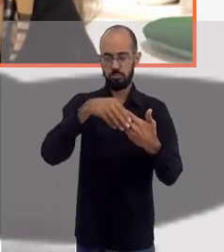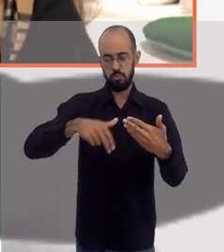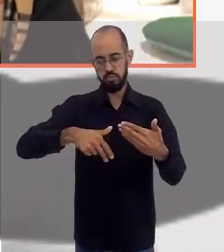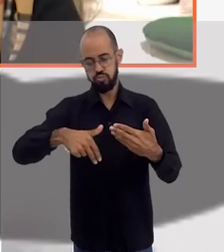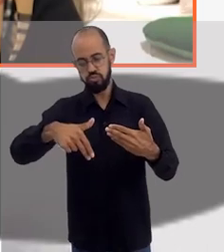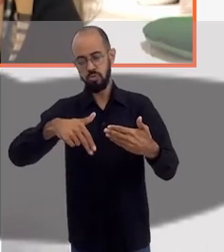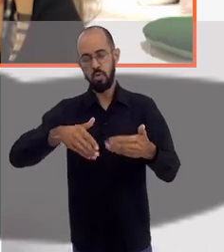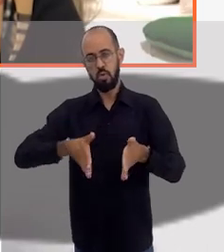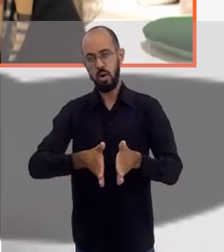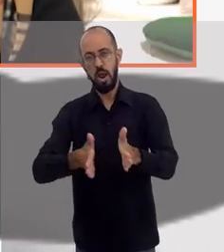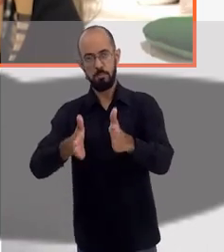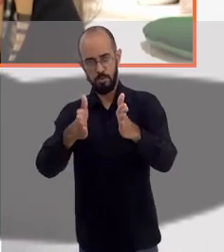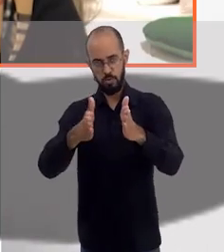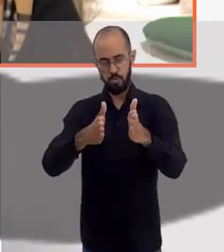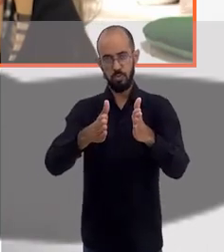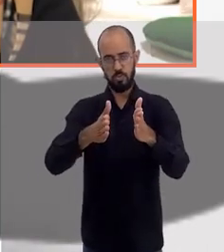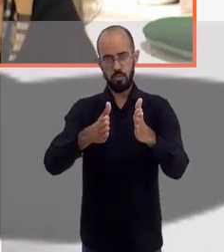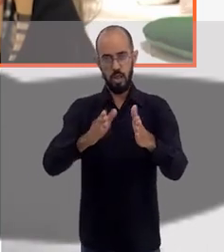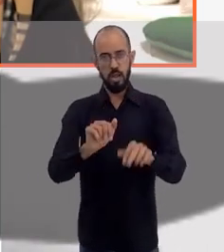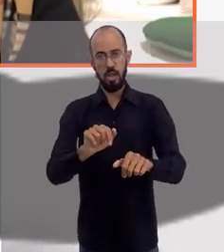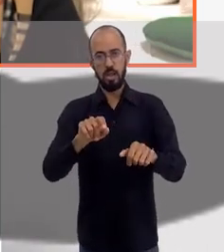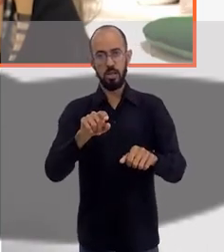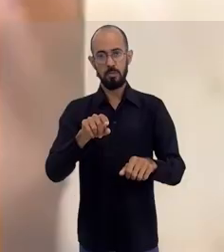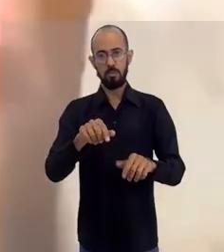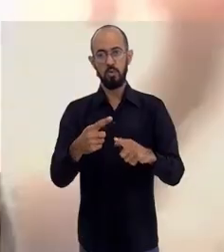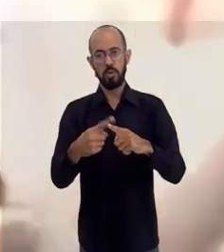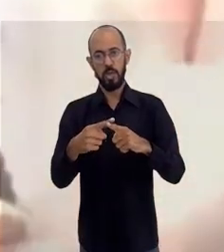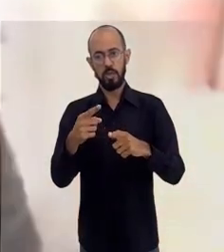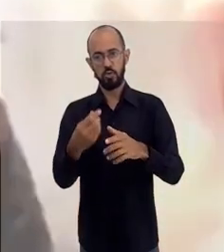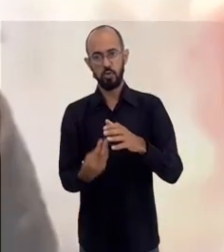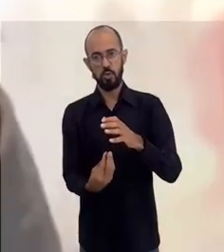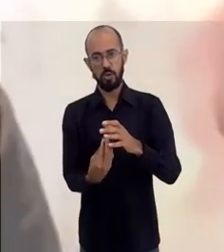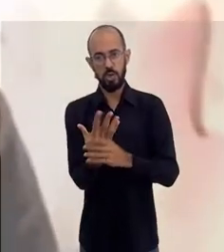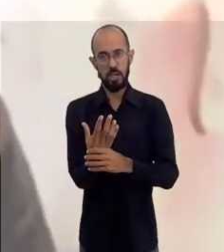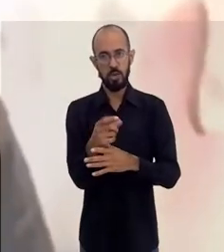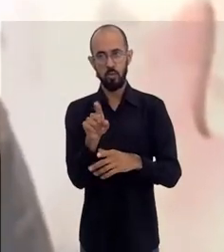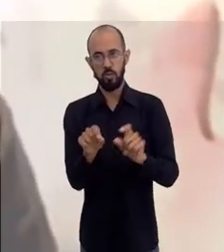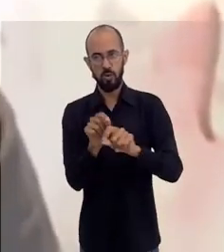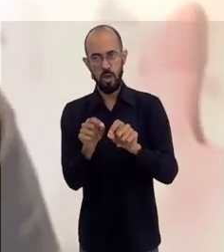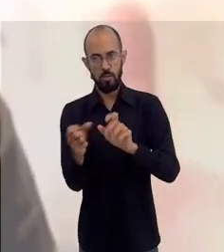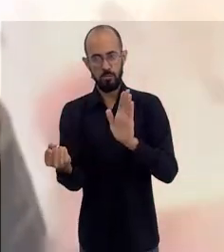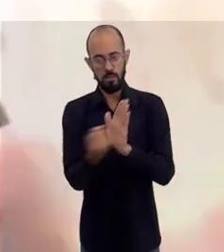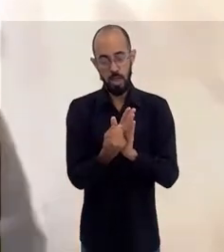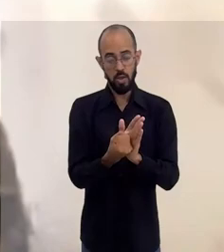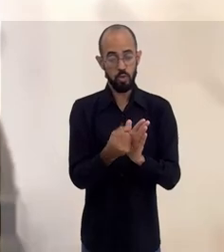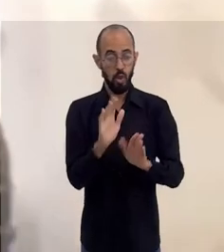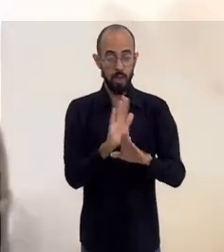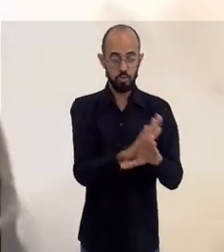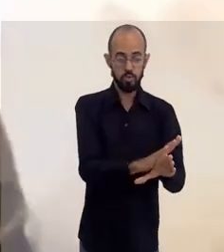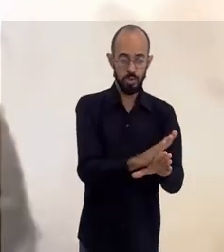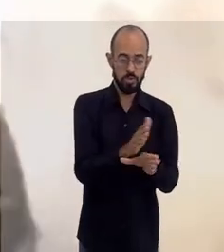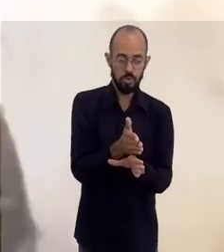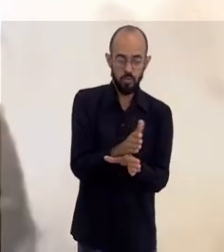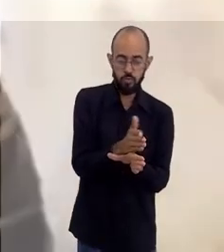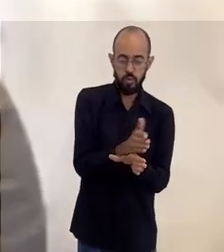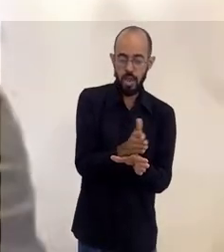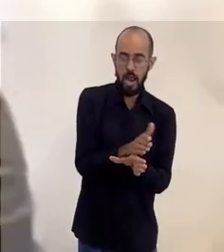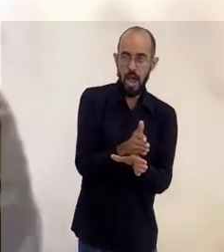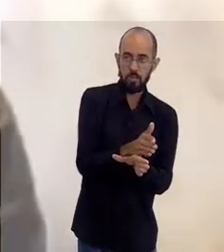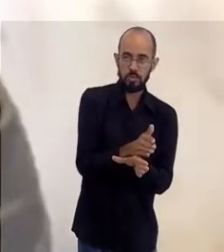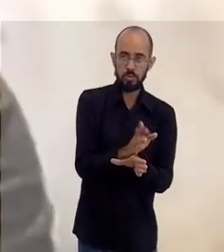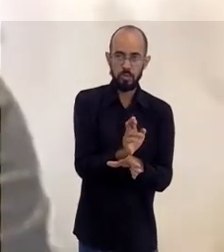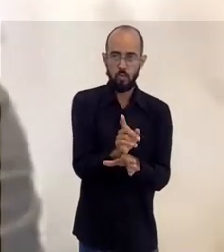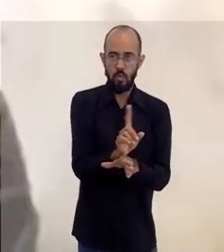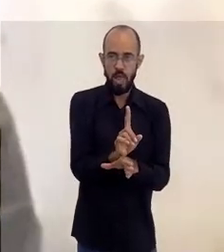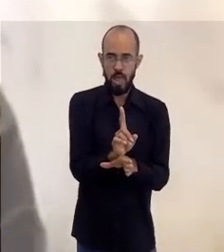seguir o parque também é muito importante a gente fala nisso né Eu não estou só ajudando essas pessoas vulneráveis essas pessoas